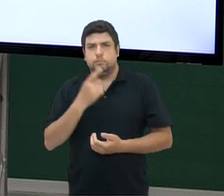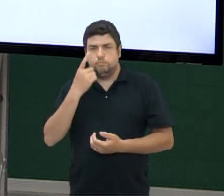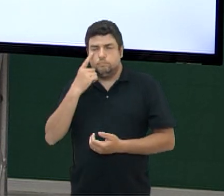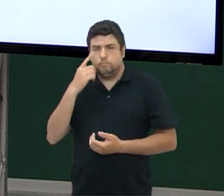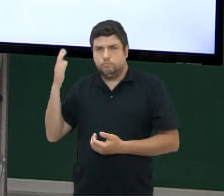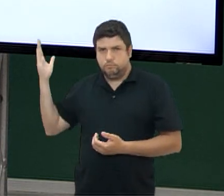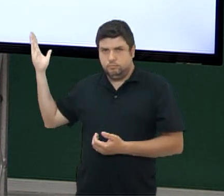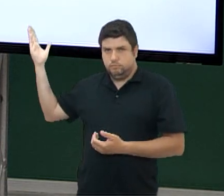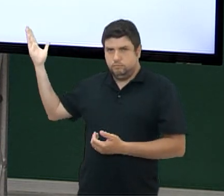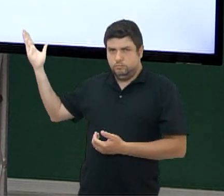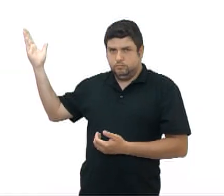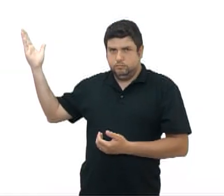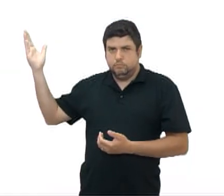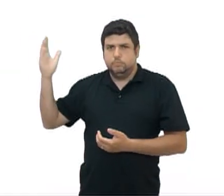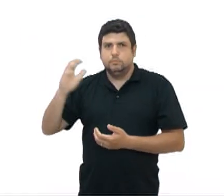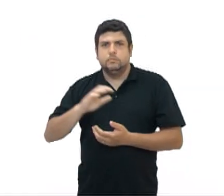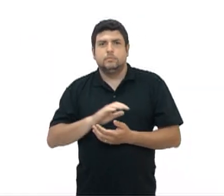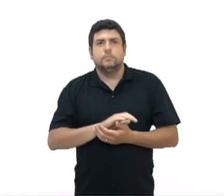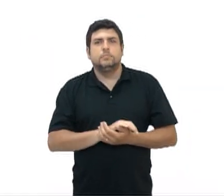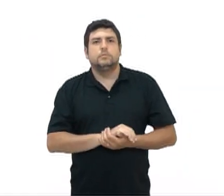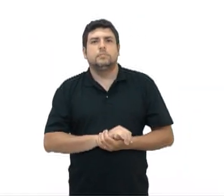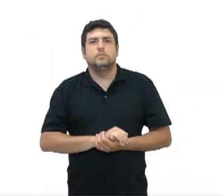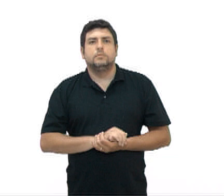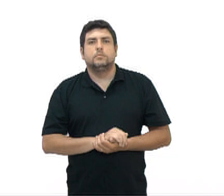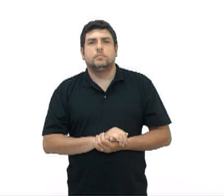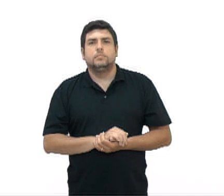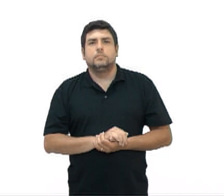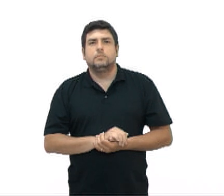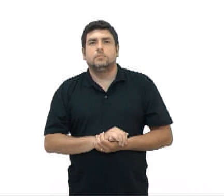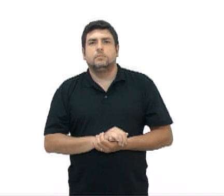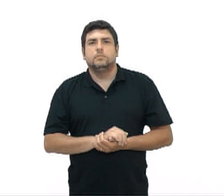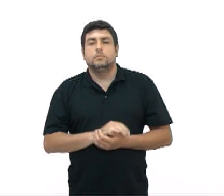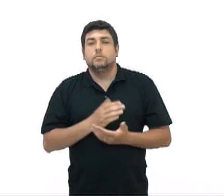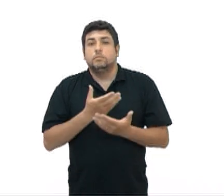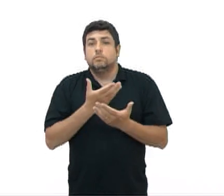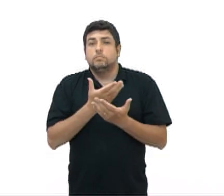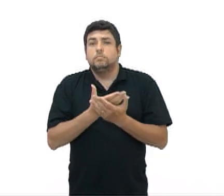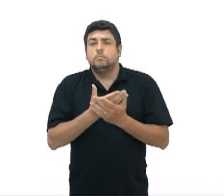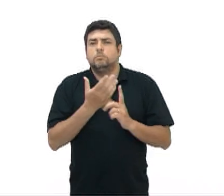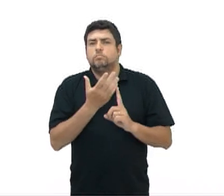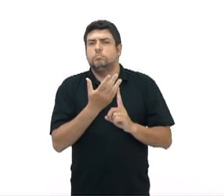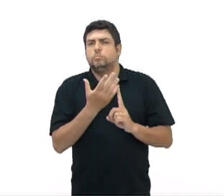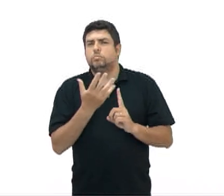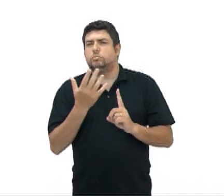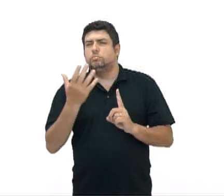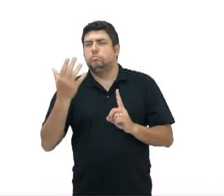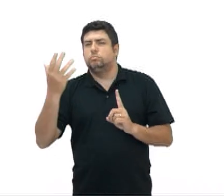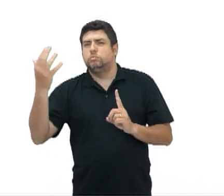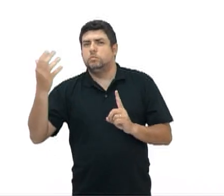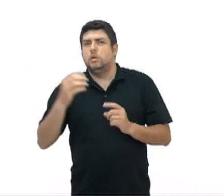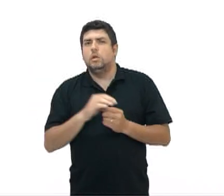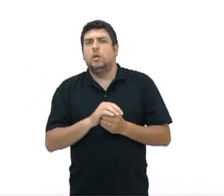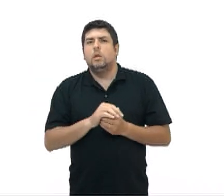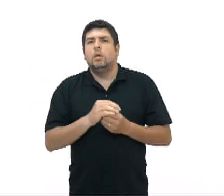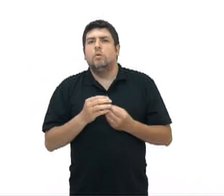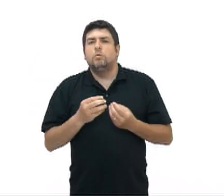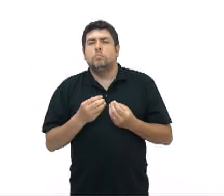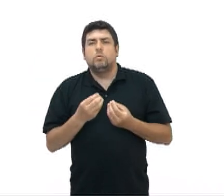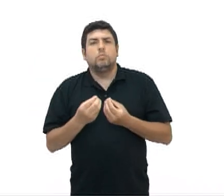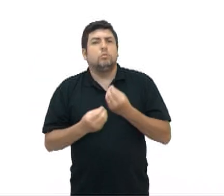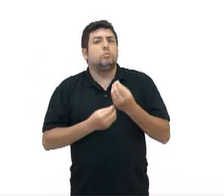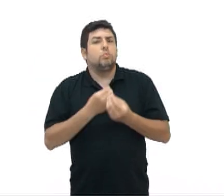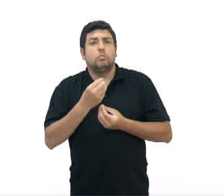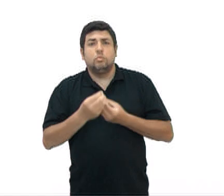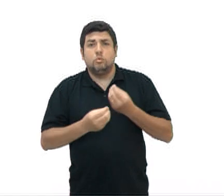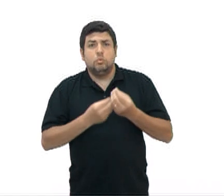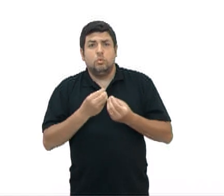tela. Aqui, o estudo de gases, quando viemos a trabalhar, dependemos, assim, em muitas circunstâncias de fazer